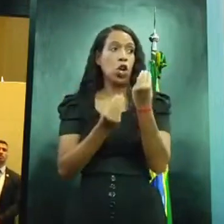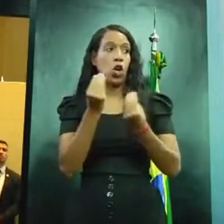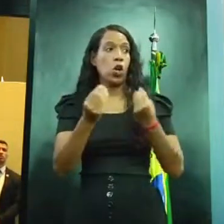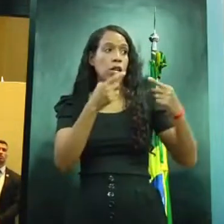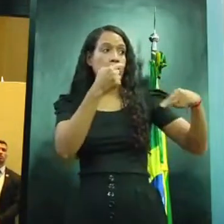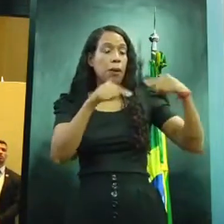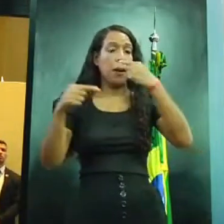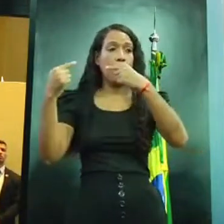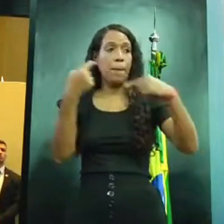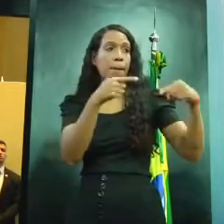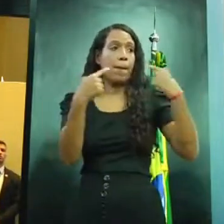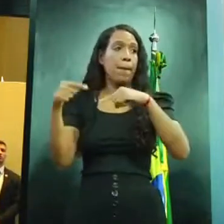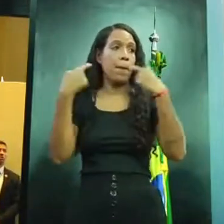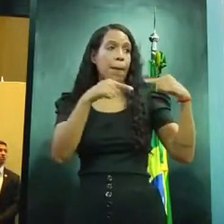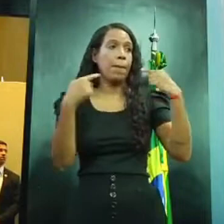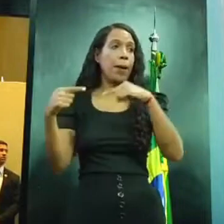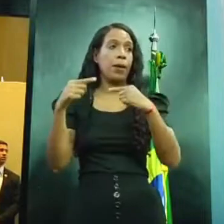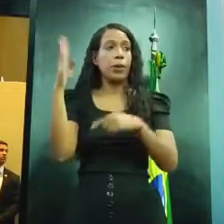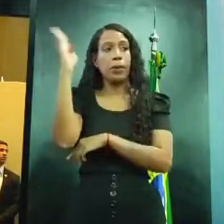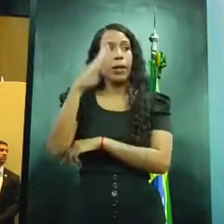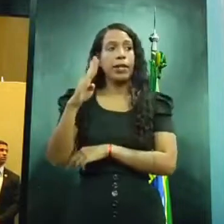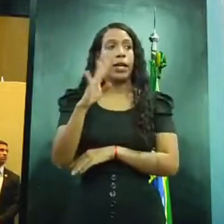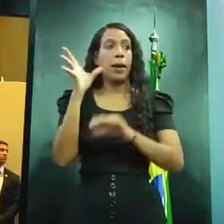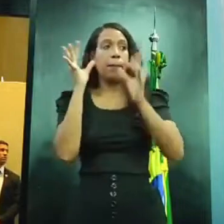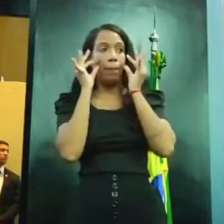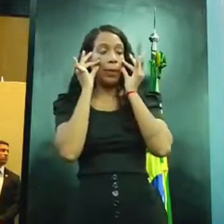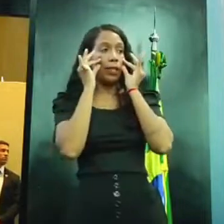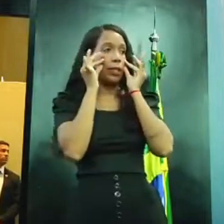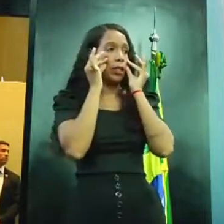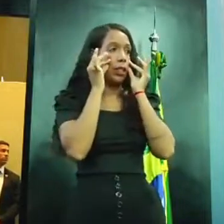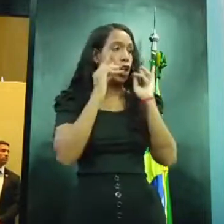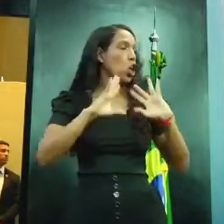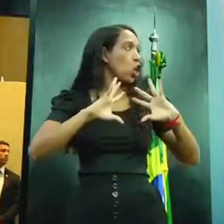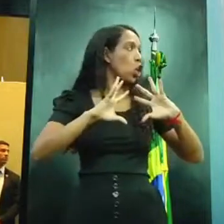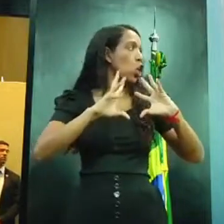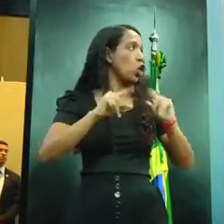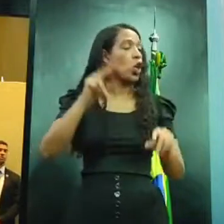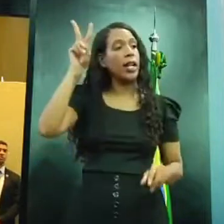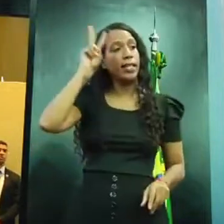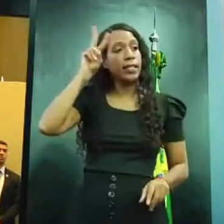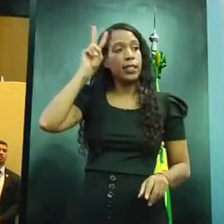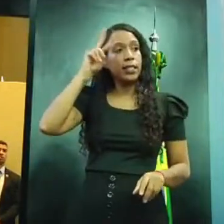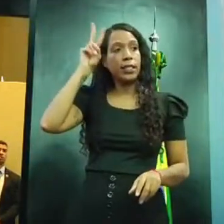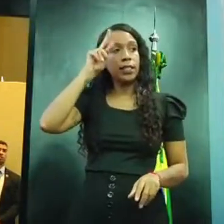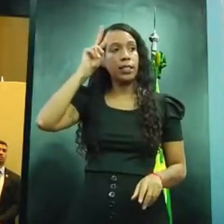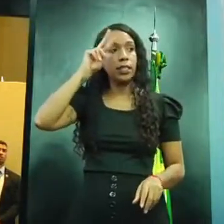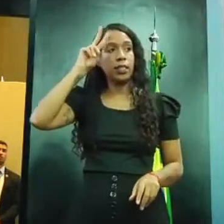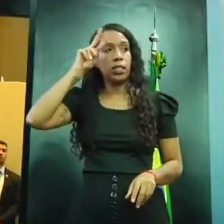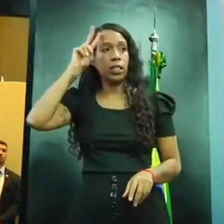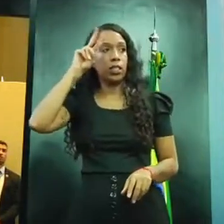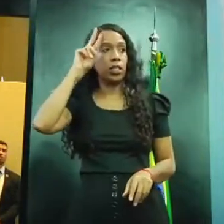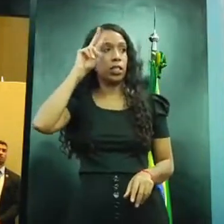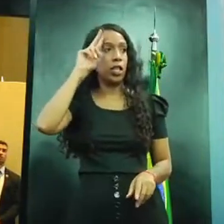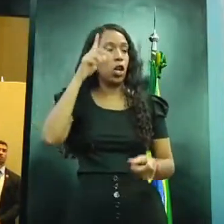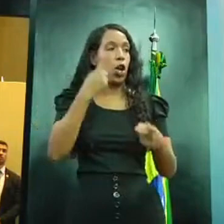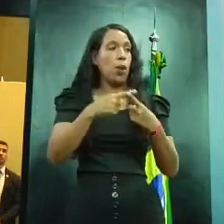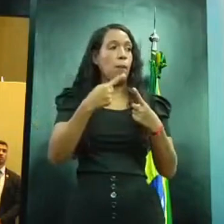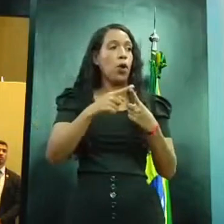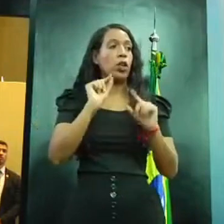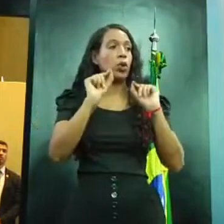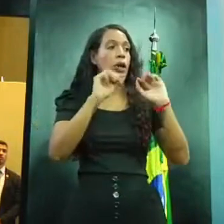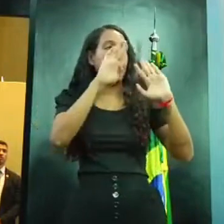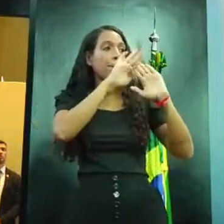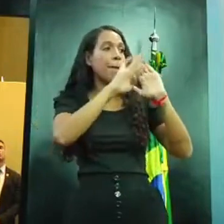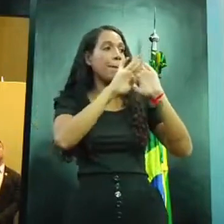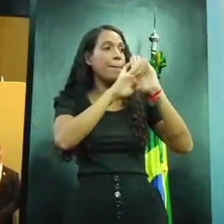debate sobre o desenvolvimento do Brasil está presente em toda a nossa história. E está presente porque ela define